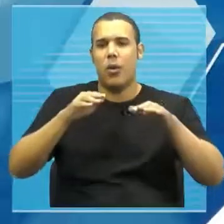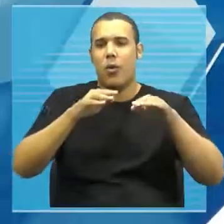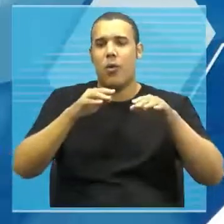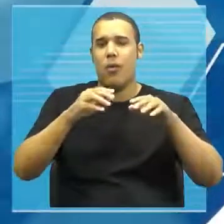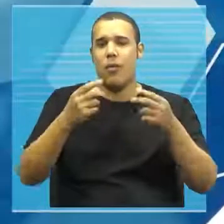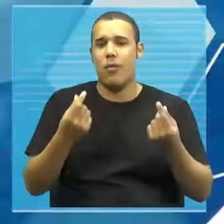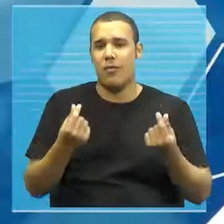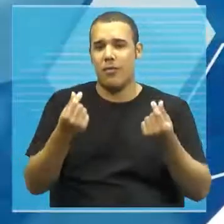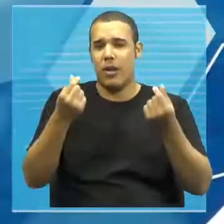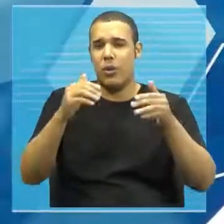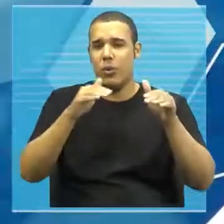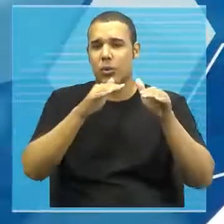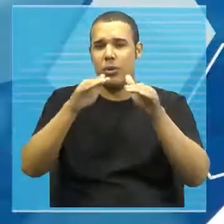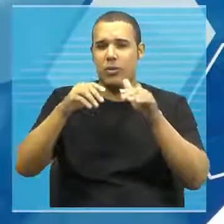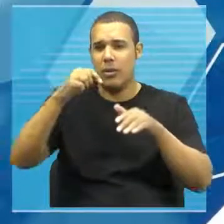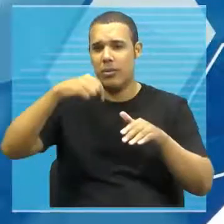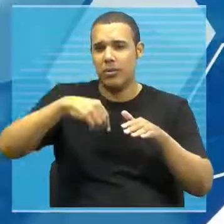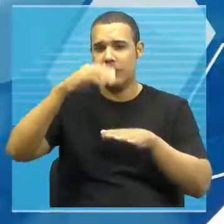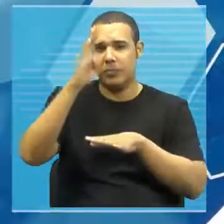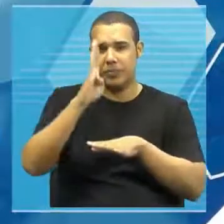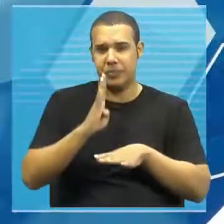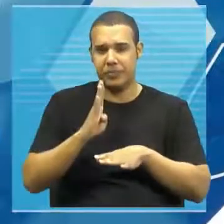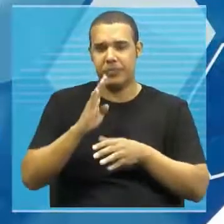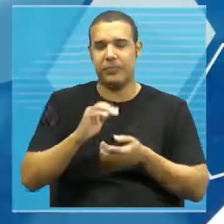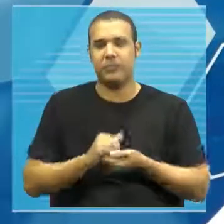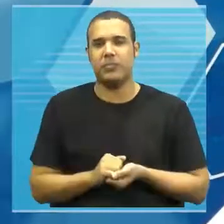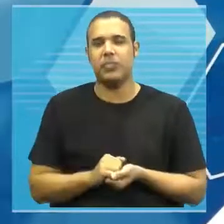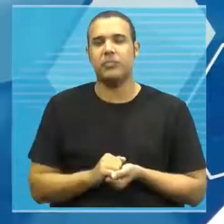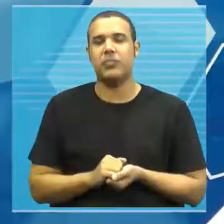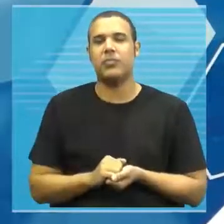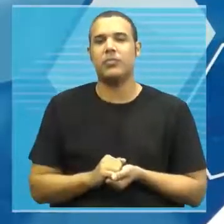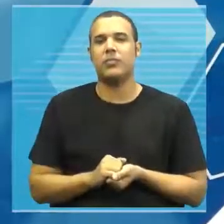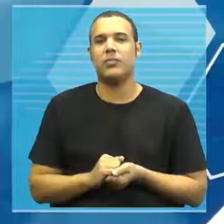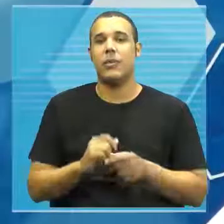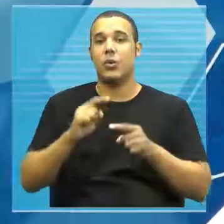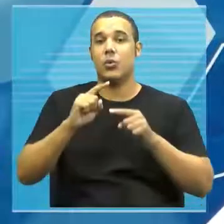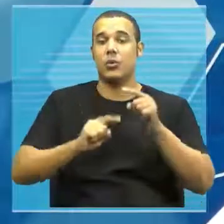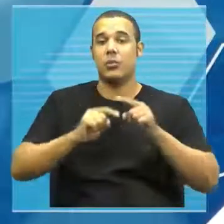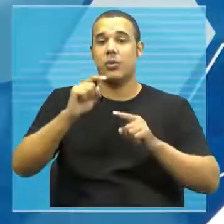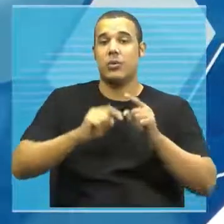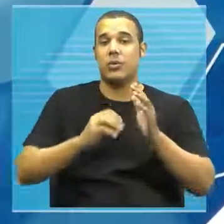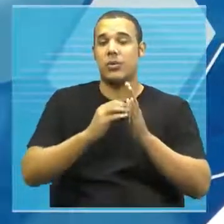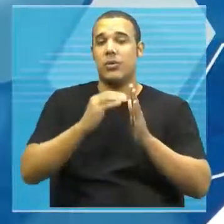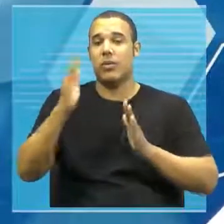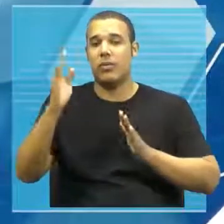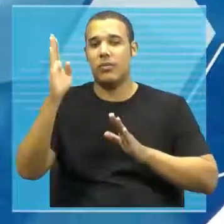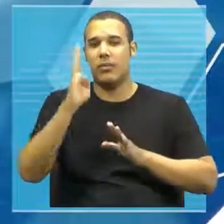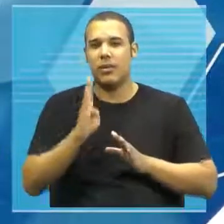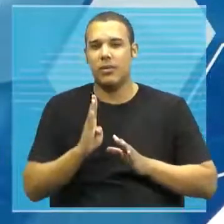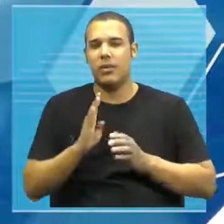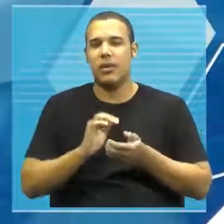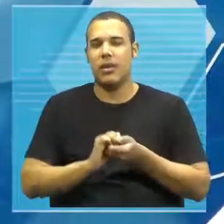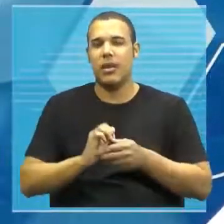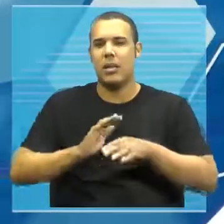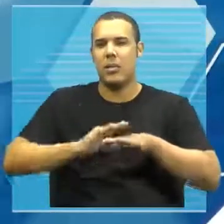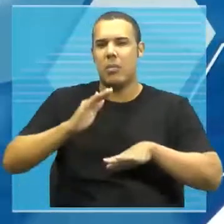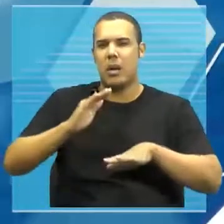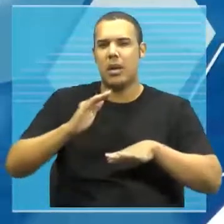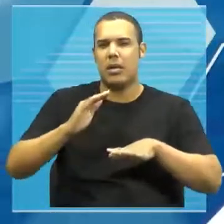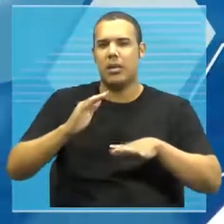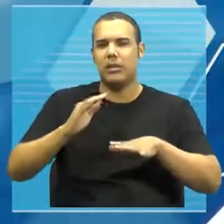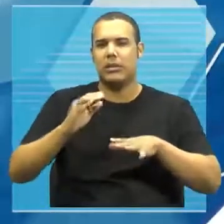mesma na mesma faixa de preço detalhe produtos importados Eles eram muito mais